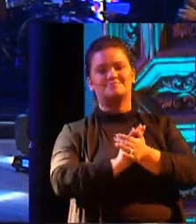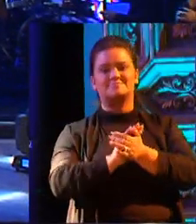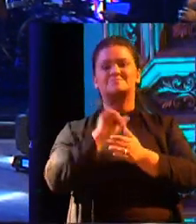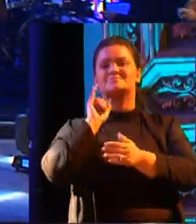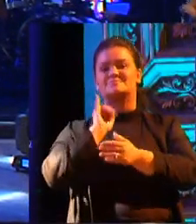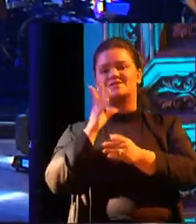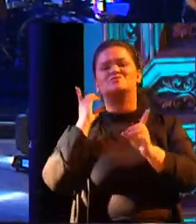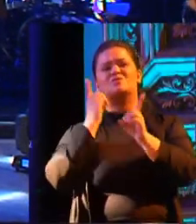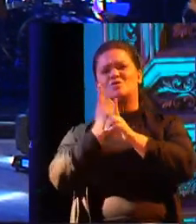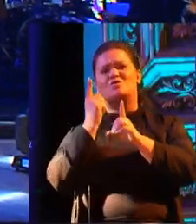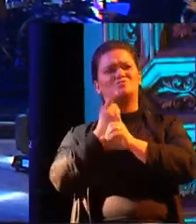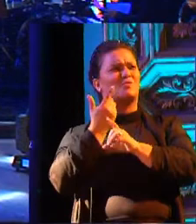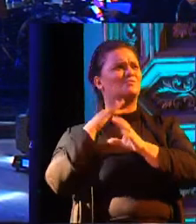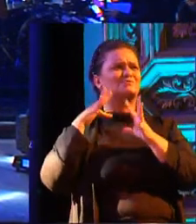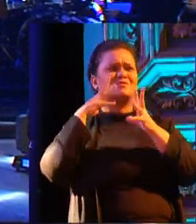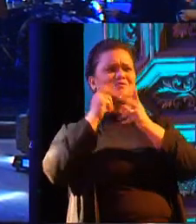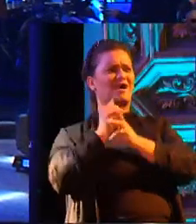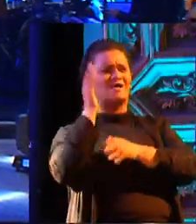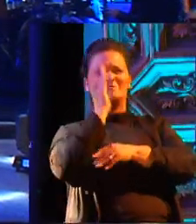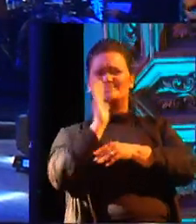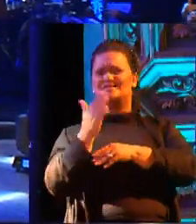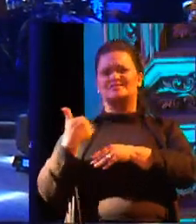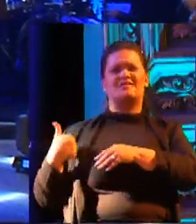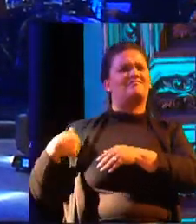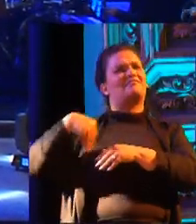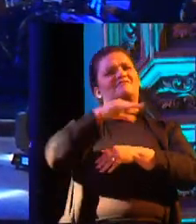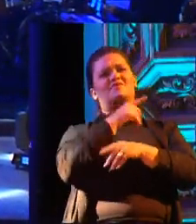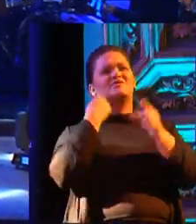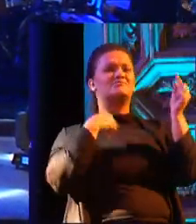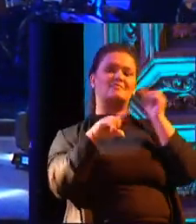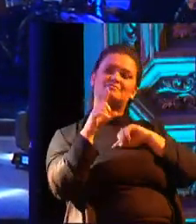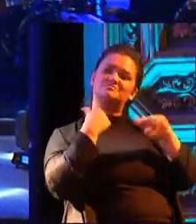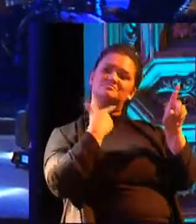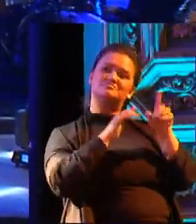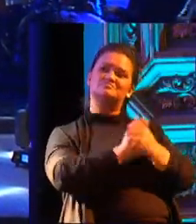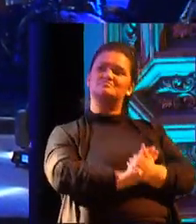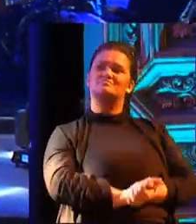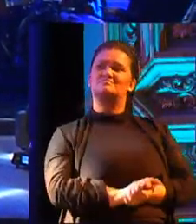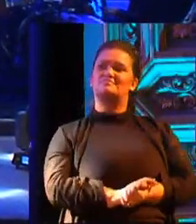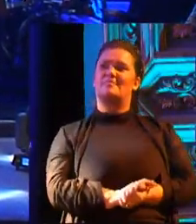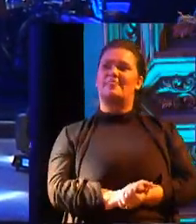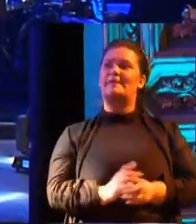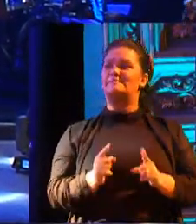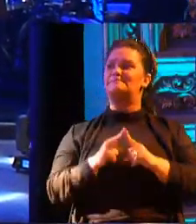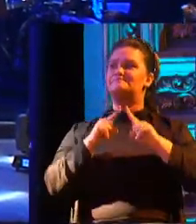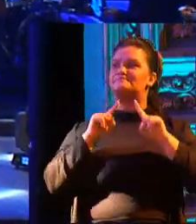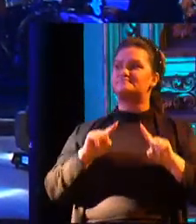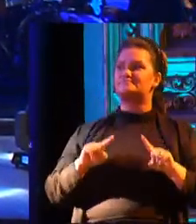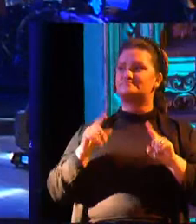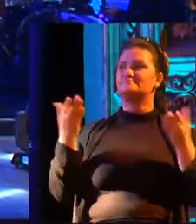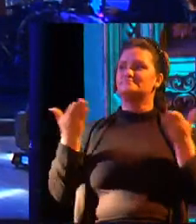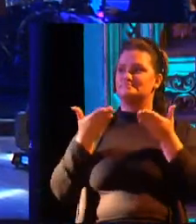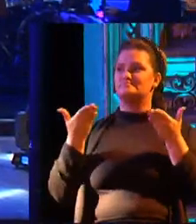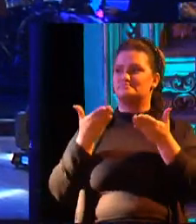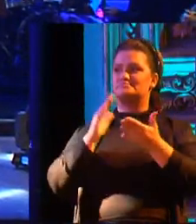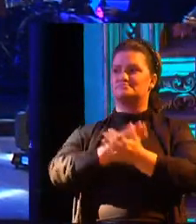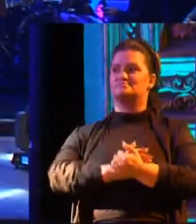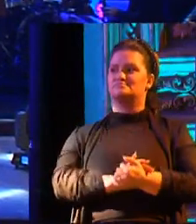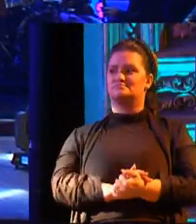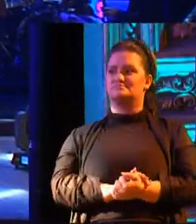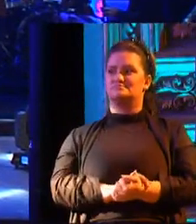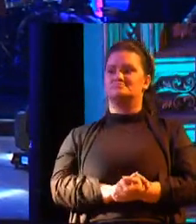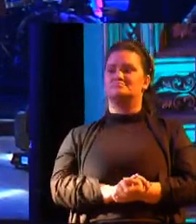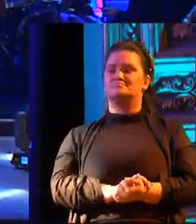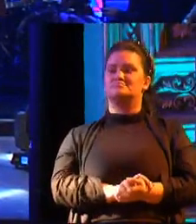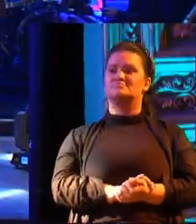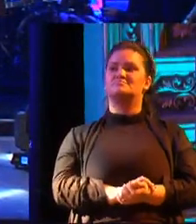encontrou em tantos lugares nesse Brasil, né? Levando a nossa música. Levando as nossas coisas. Mas assim, dedicar, claro, família da gente, né? Que a